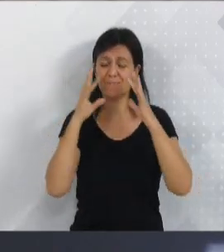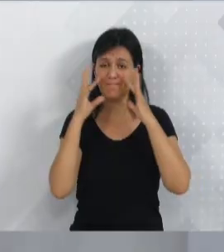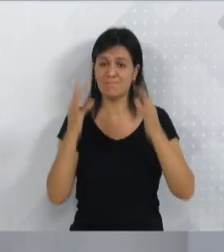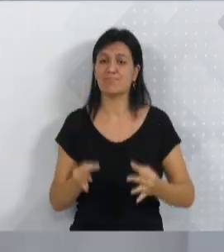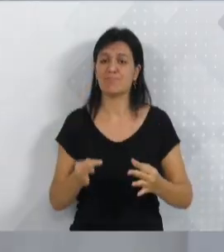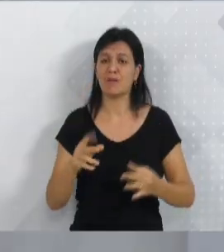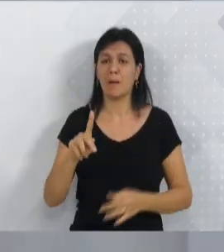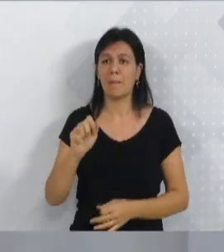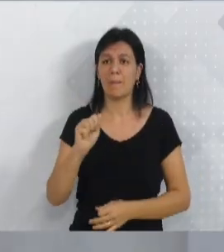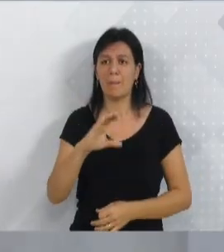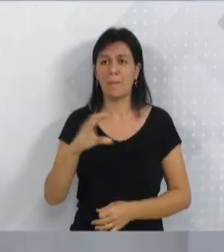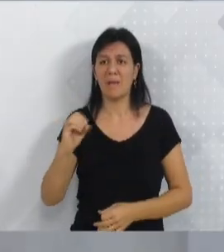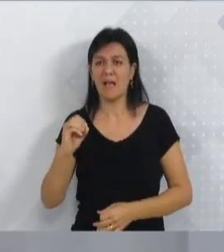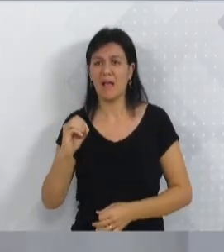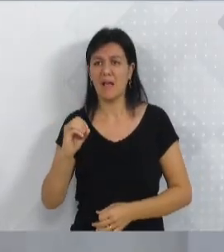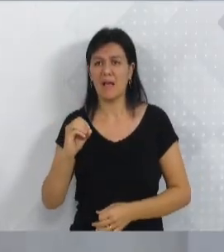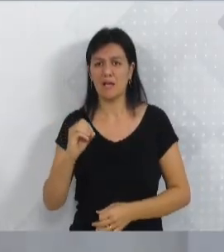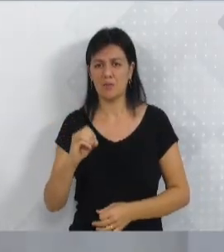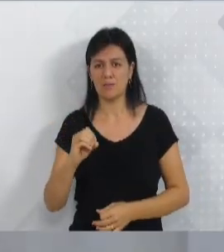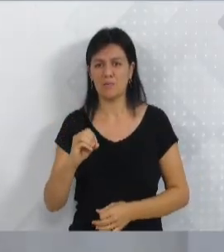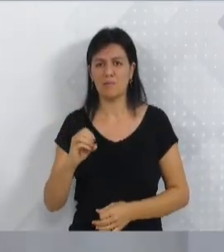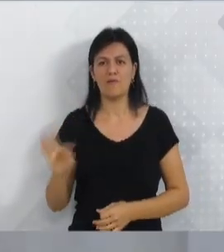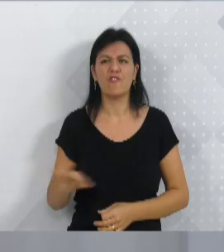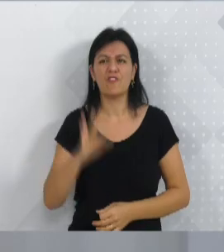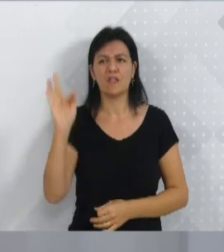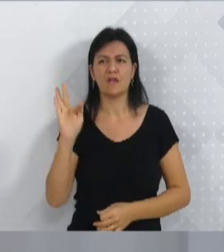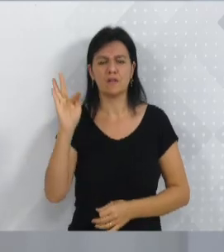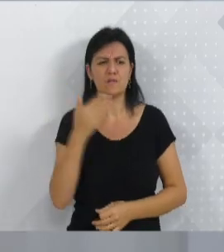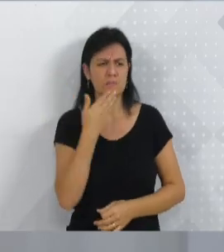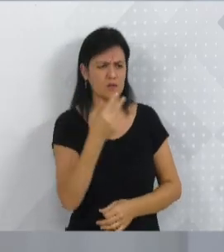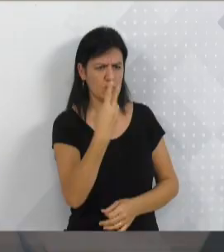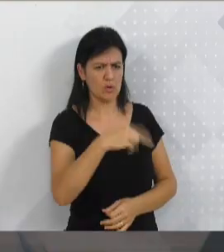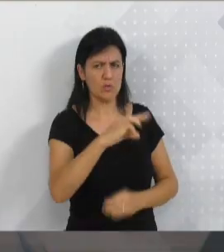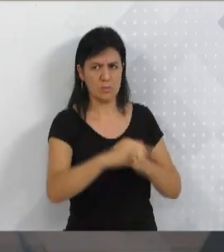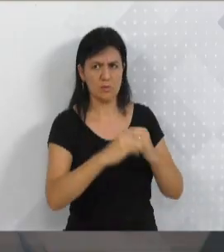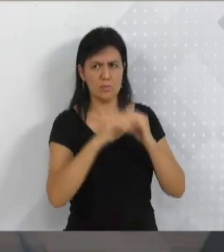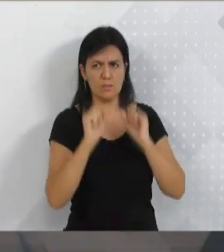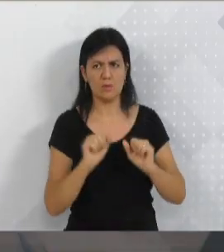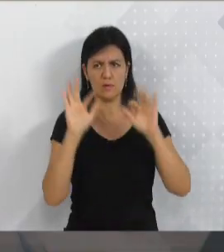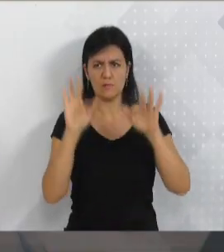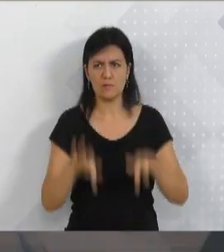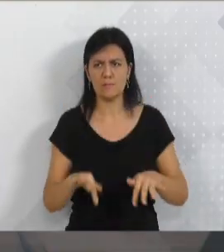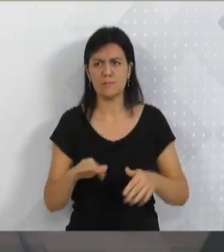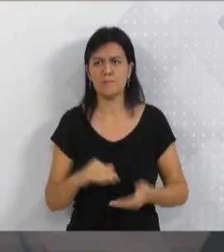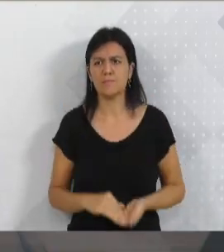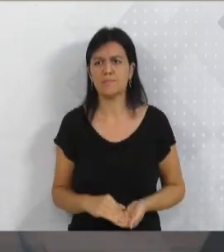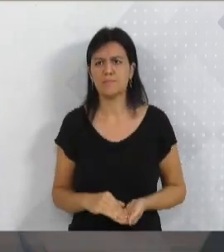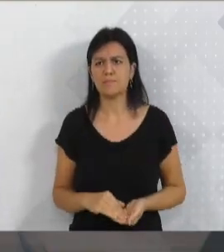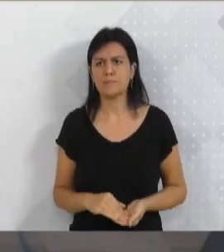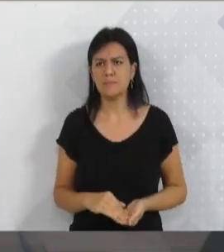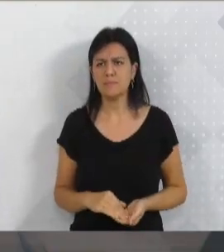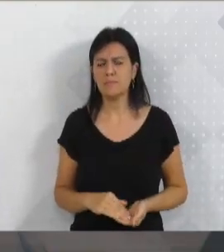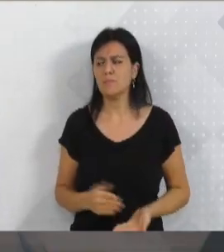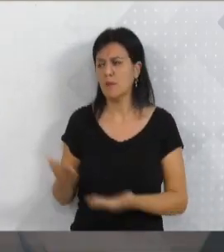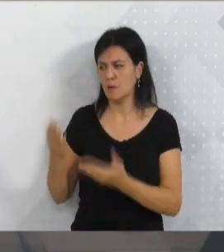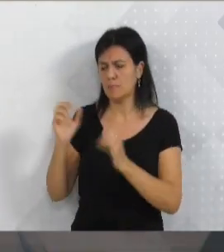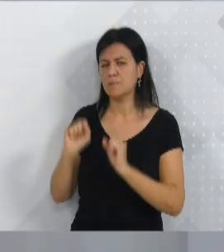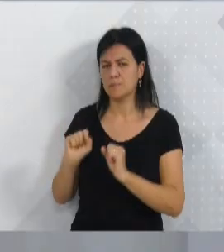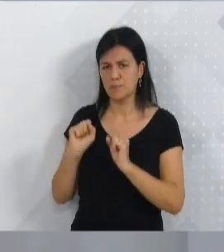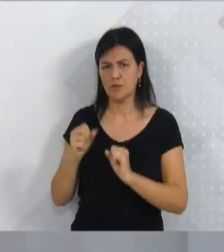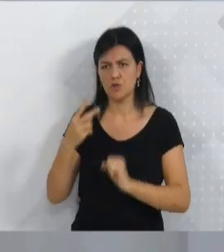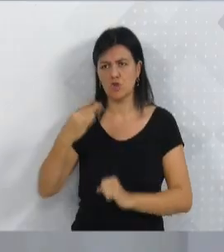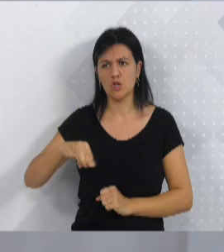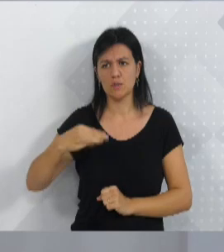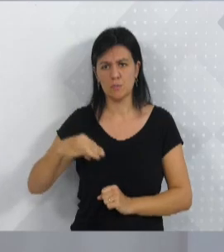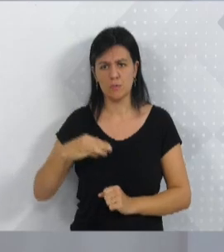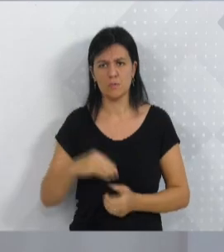obrigado Presidente mais dois minutinhos só para terminar posso em virtudo a parte mais dois minutos para vossa excelência poder